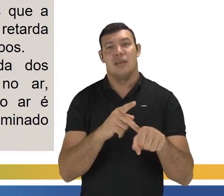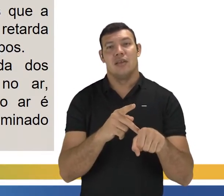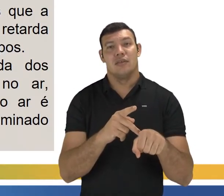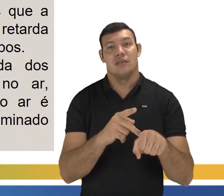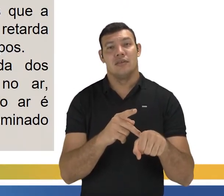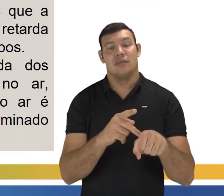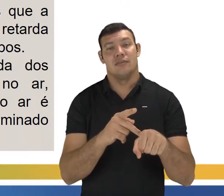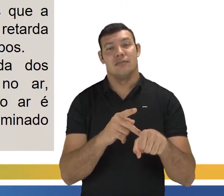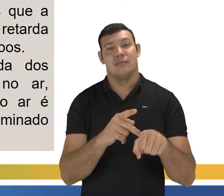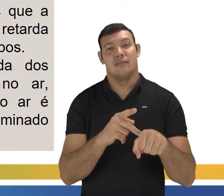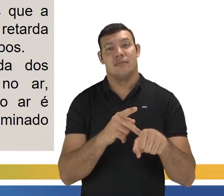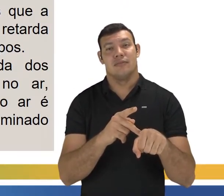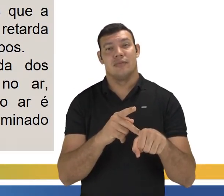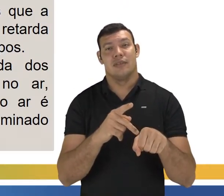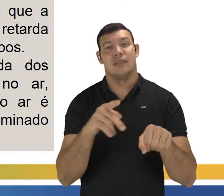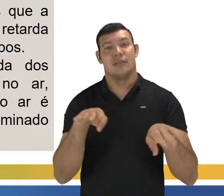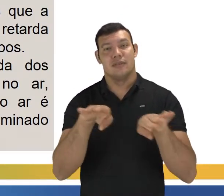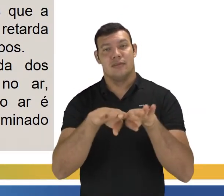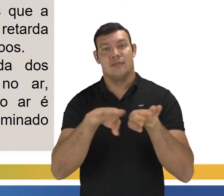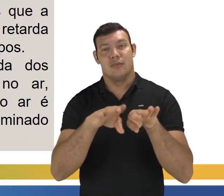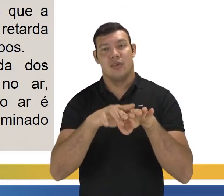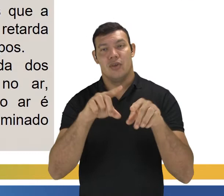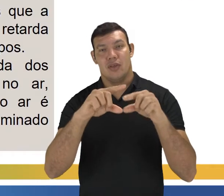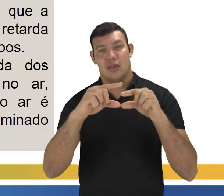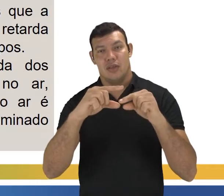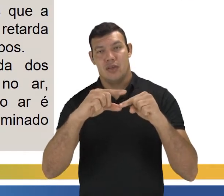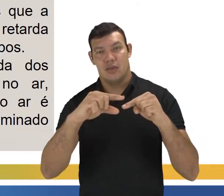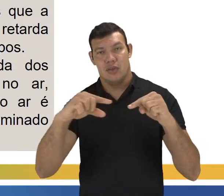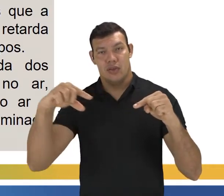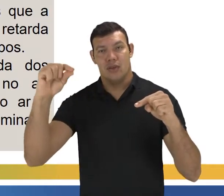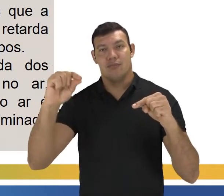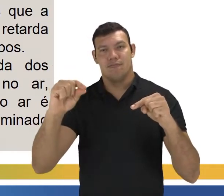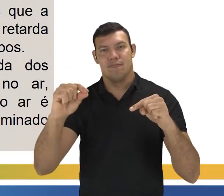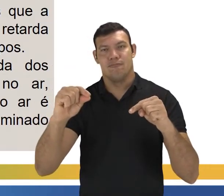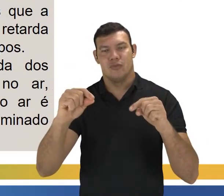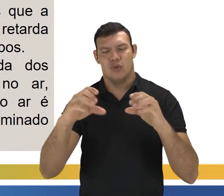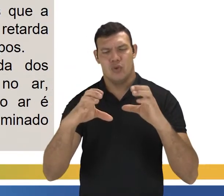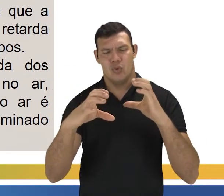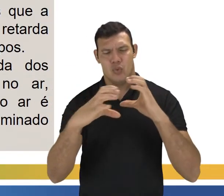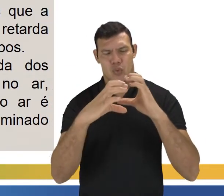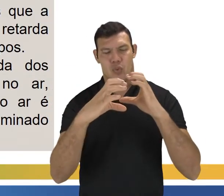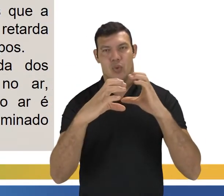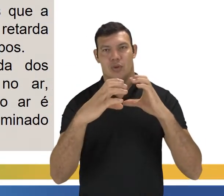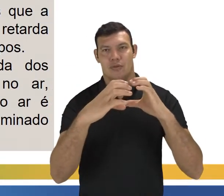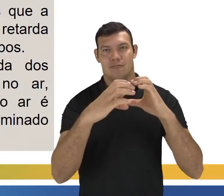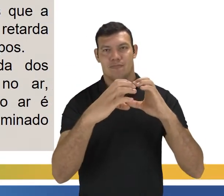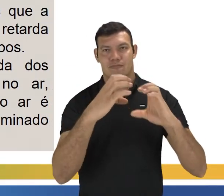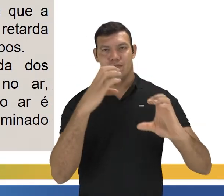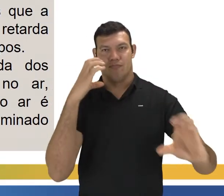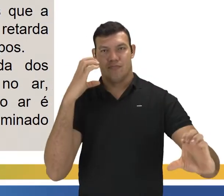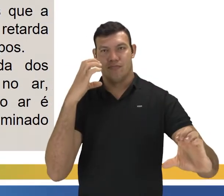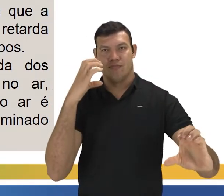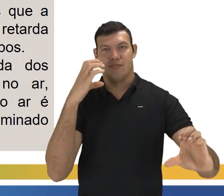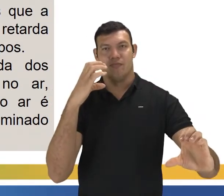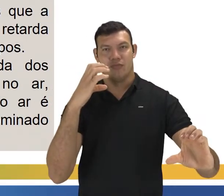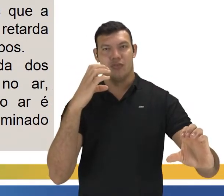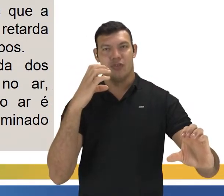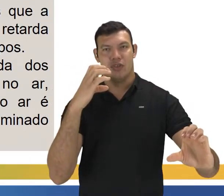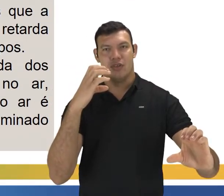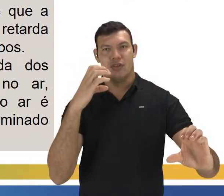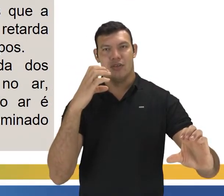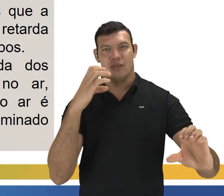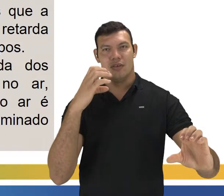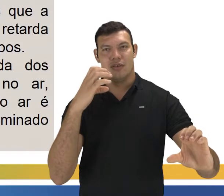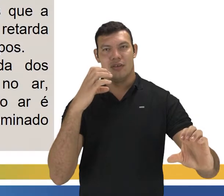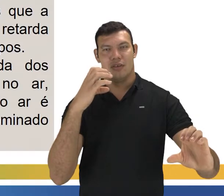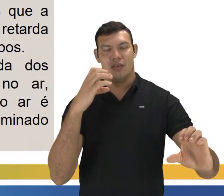com tirando o ar completamente esse tubo galileu fez esse experimento vocês vão observar que os dois chegam ao caem ao mesmo tempo se você